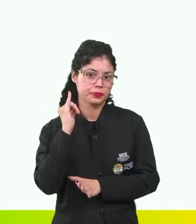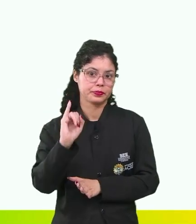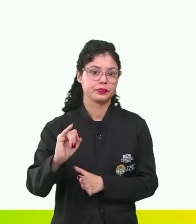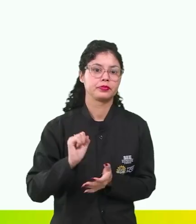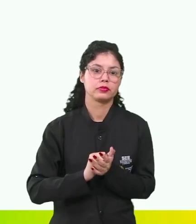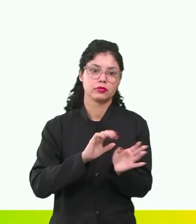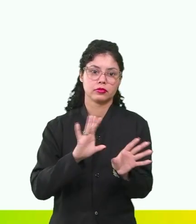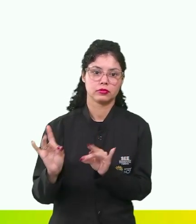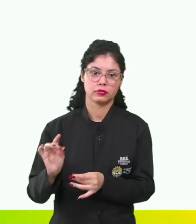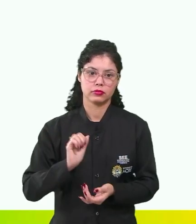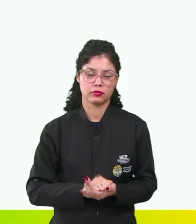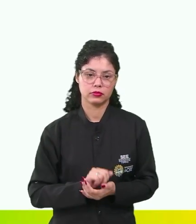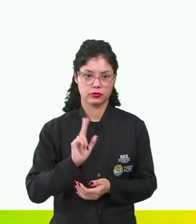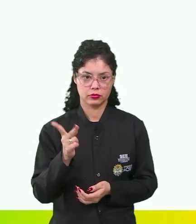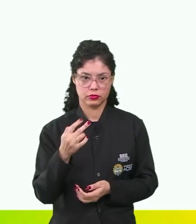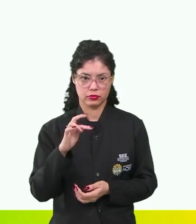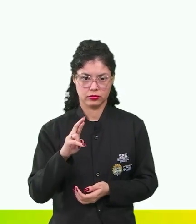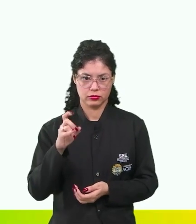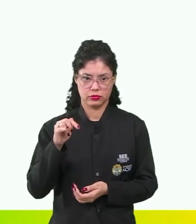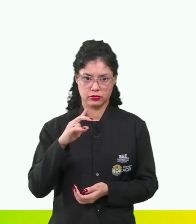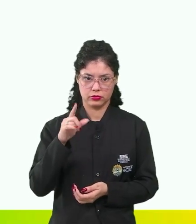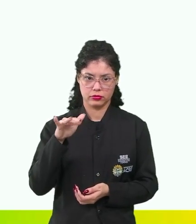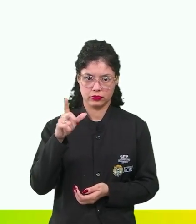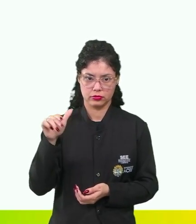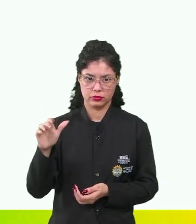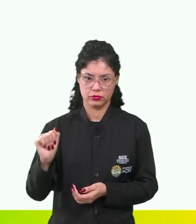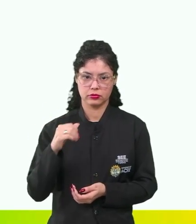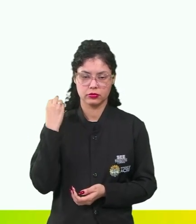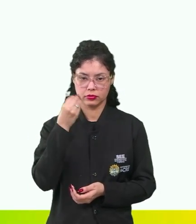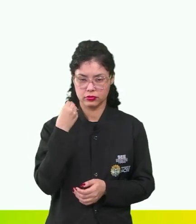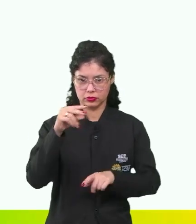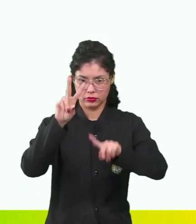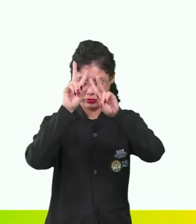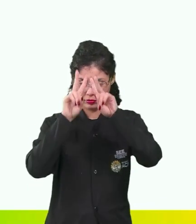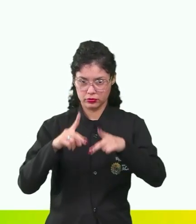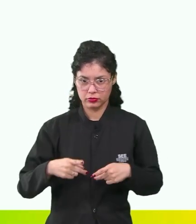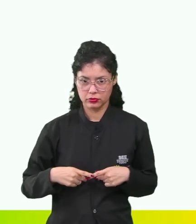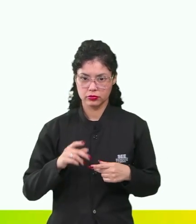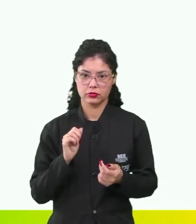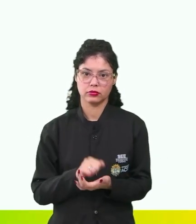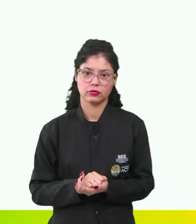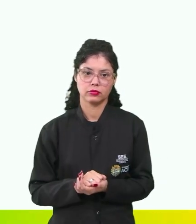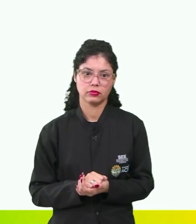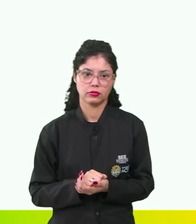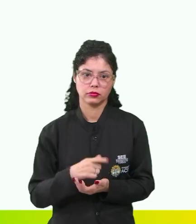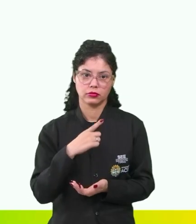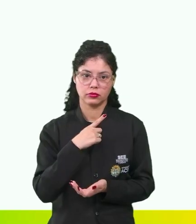e ideias leva à homogeneização